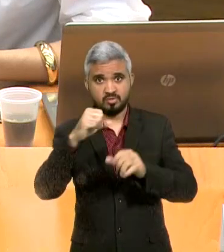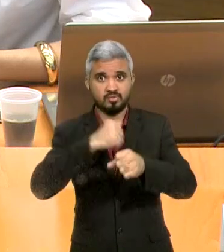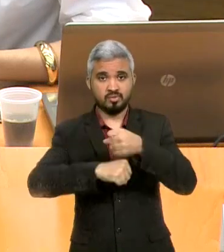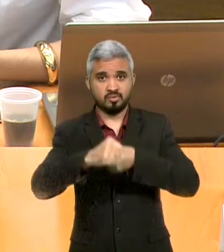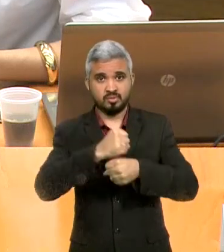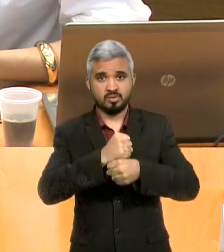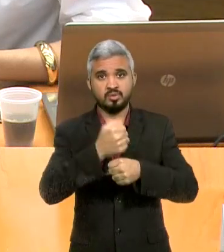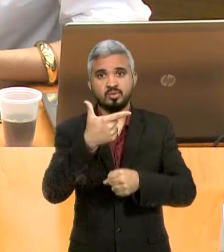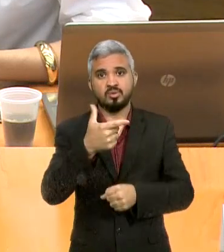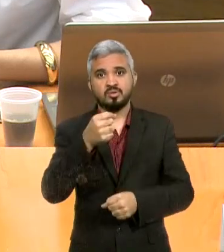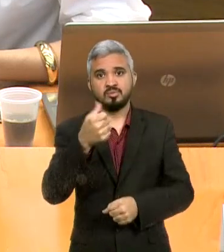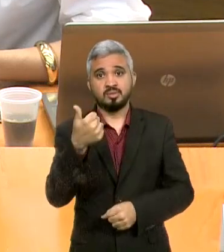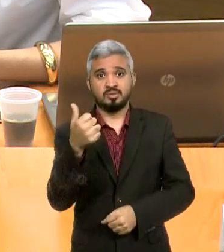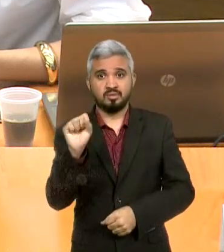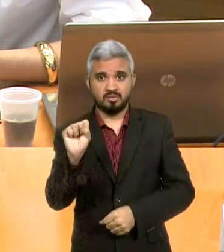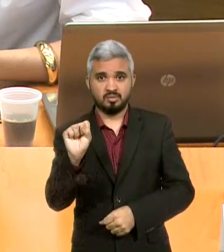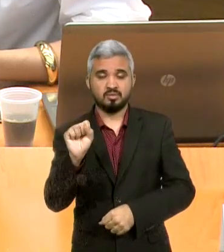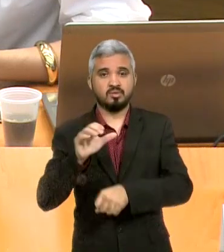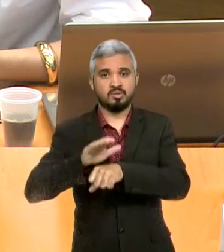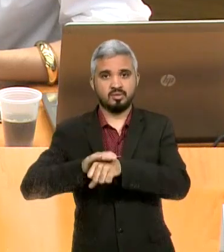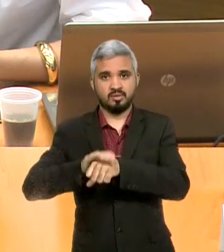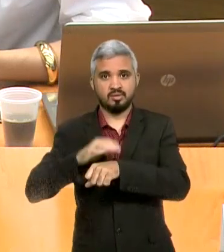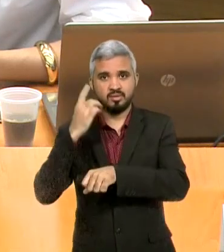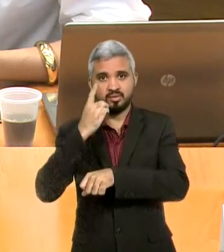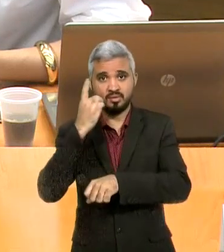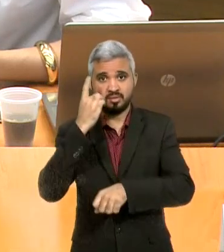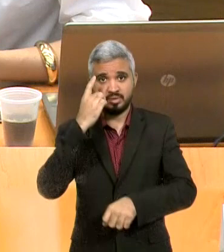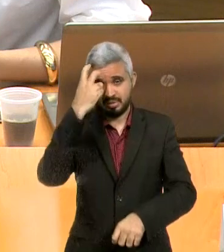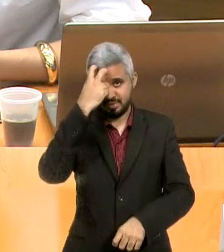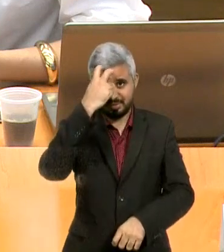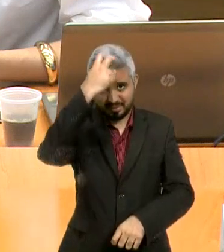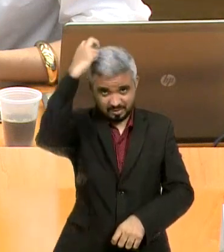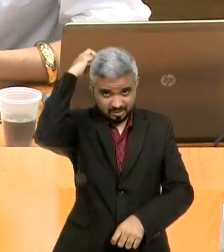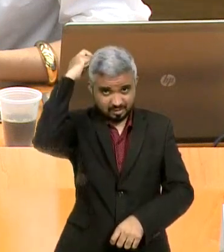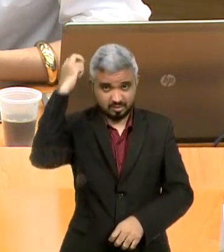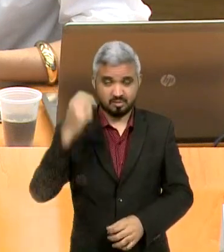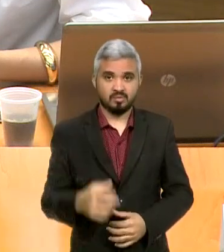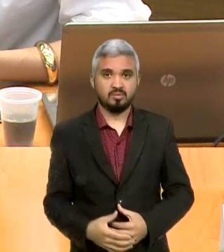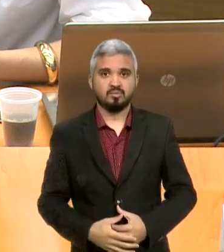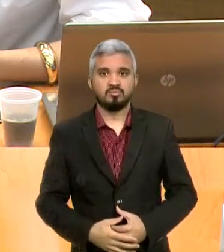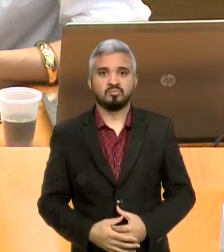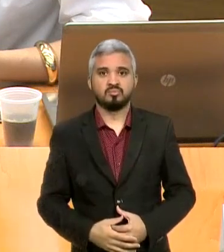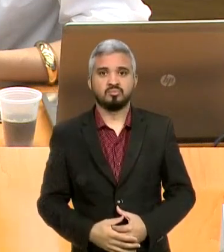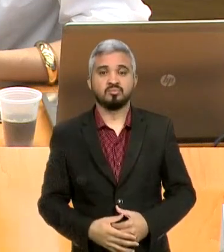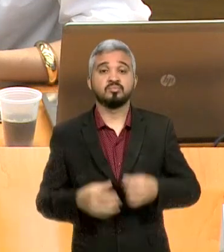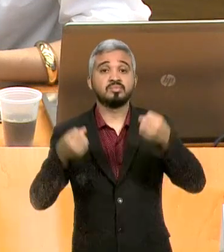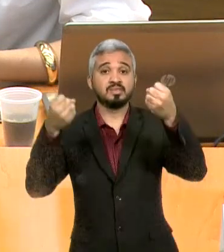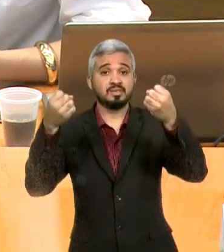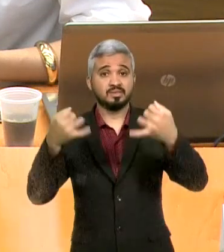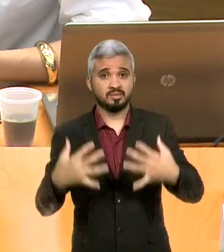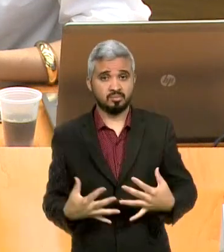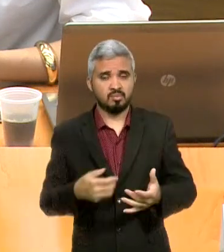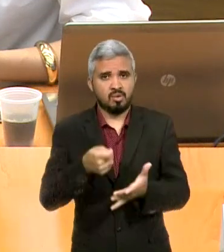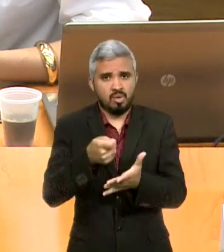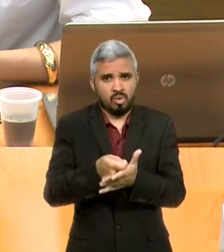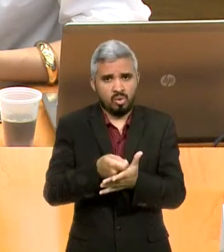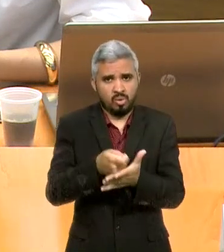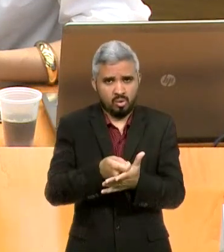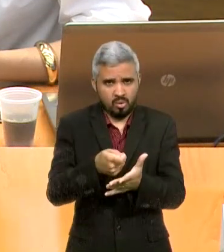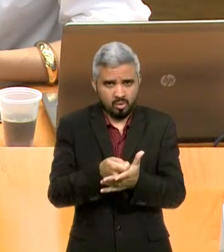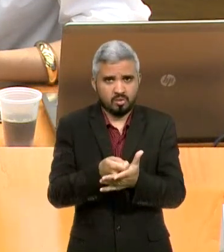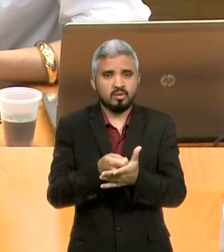229/2018, de autoria do deputado Neto Evangelista, que dispõe sobre a obrigatoriedade